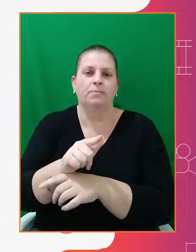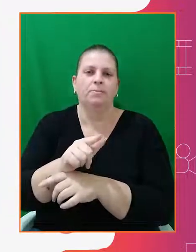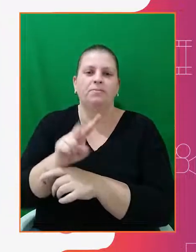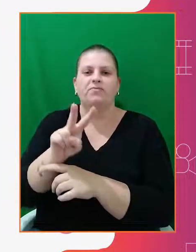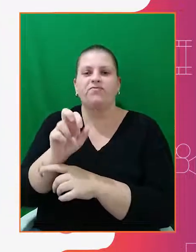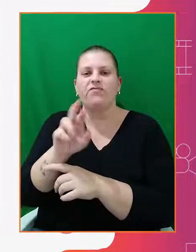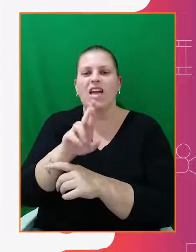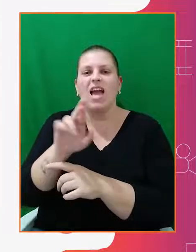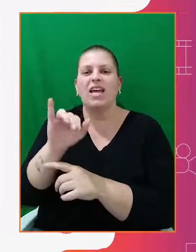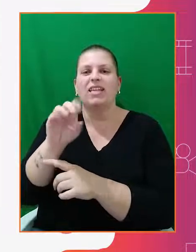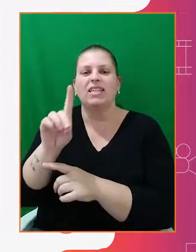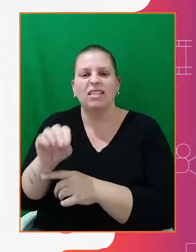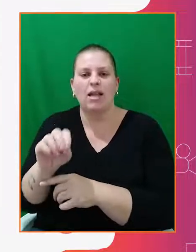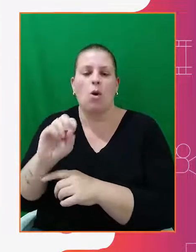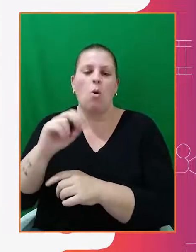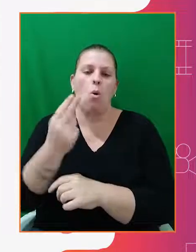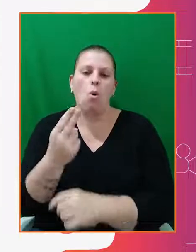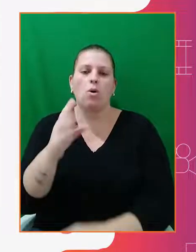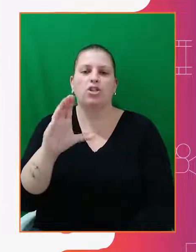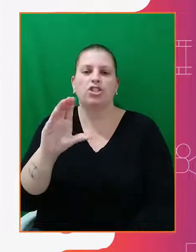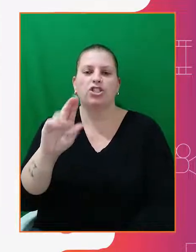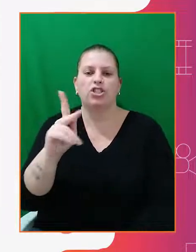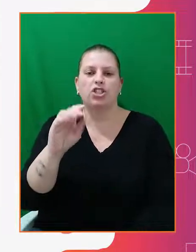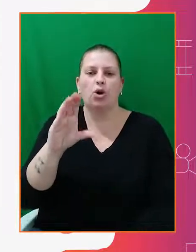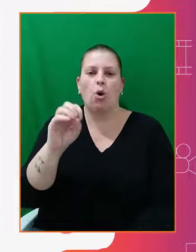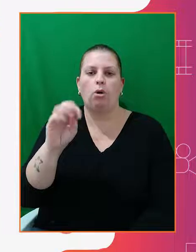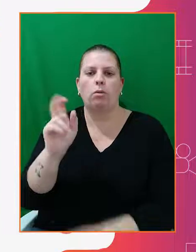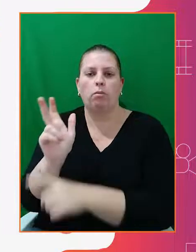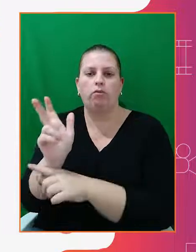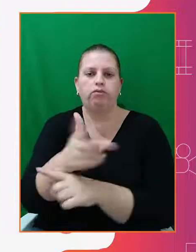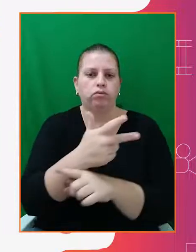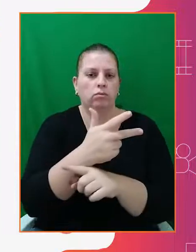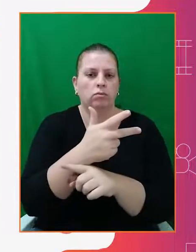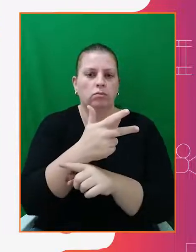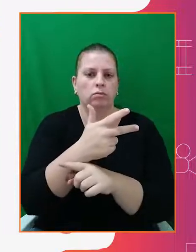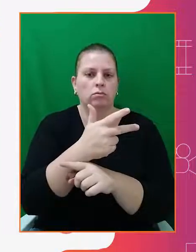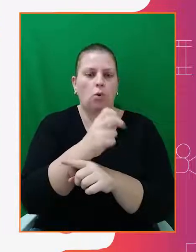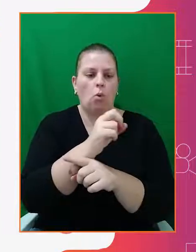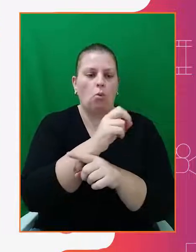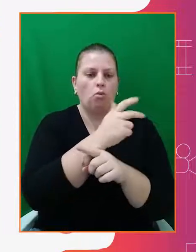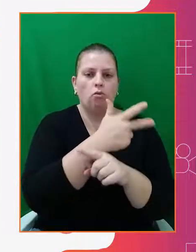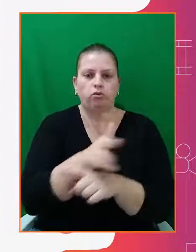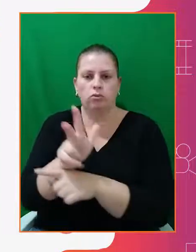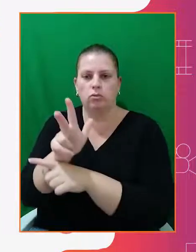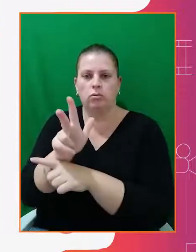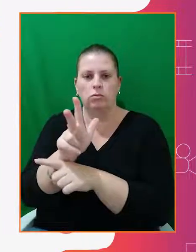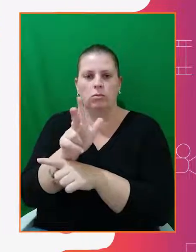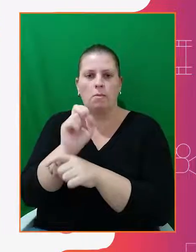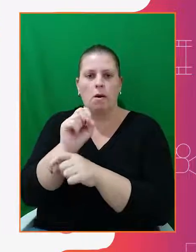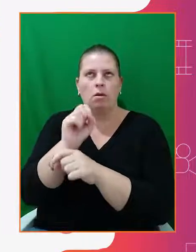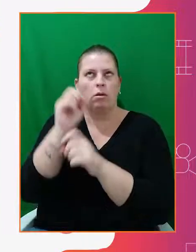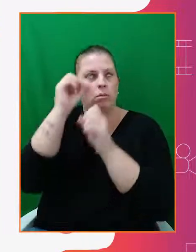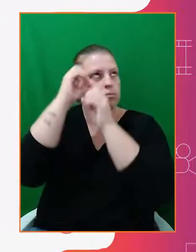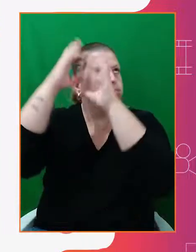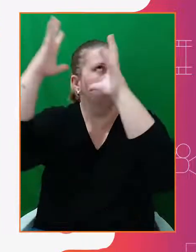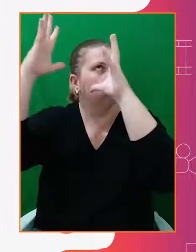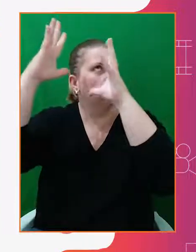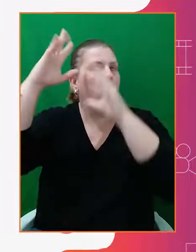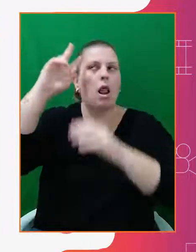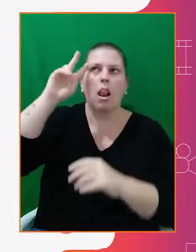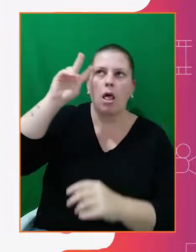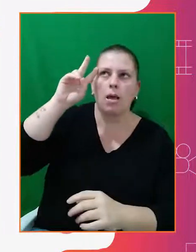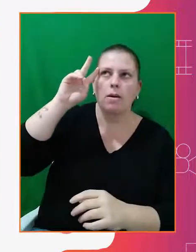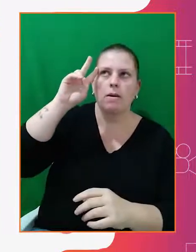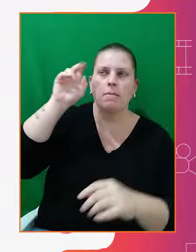panorâmica varrida ou chicote, que ela é um movimento muito rápido, que ela pode servir como um elemento de corte para trazer uma lembrança